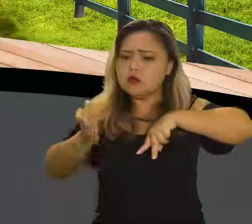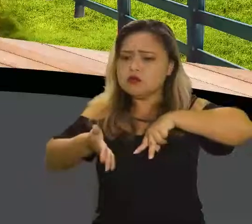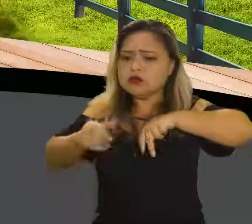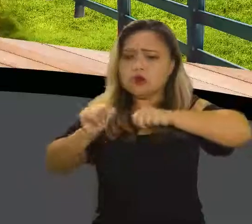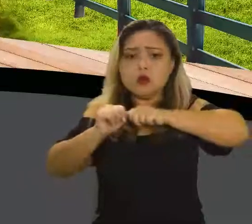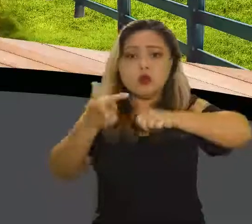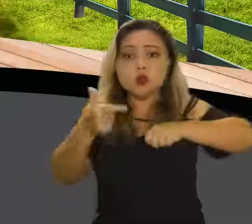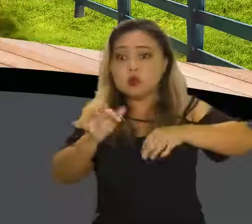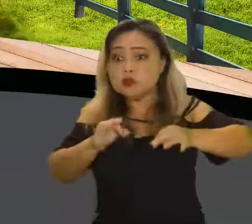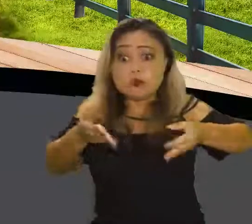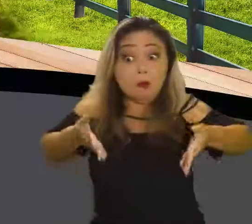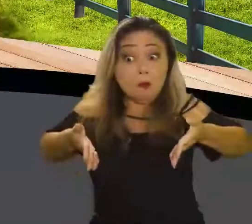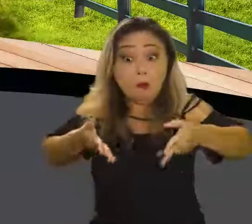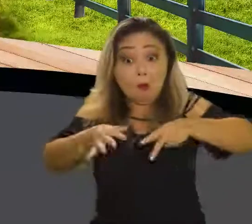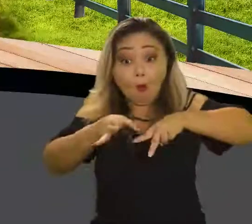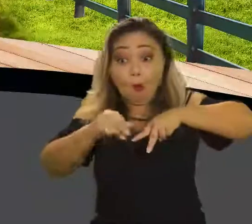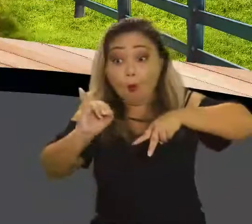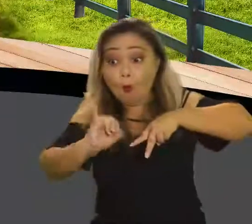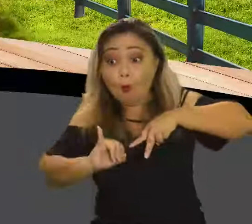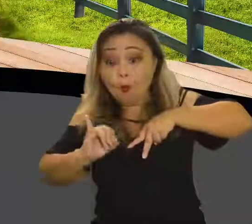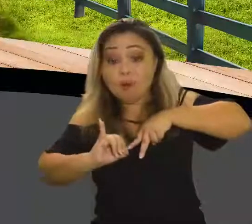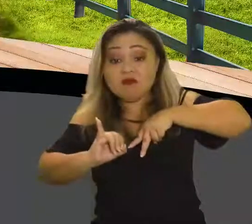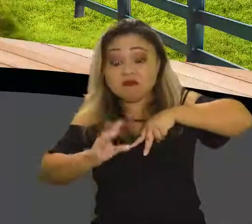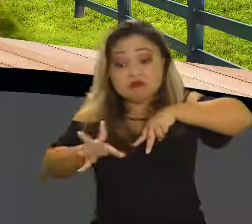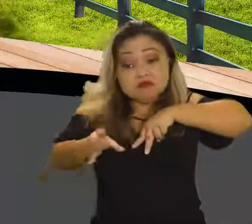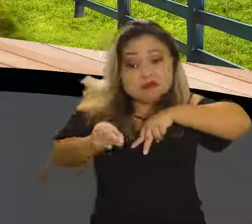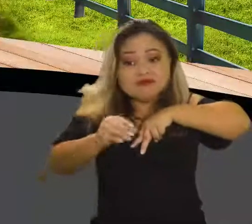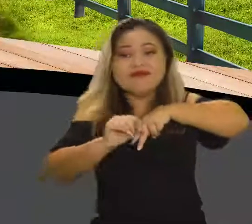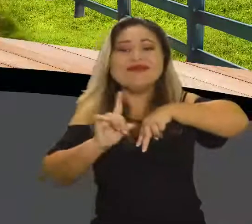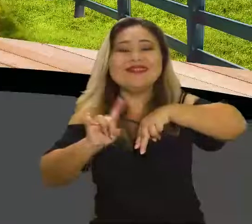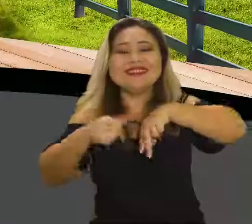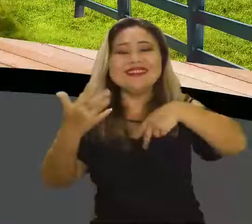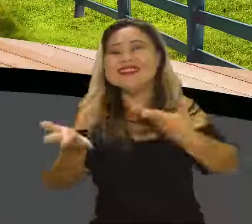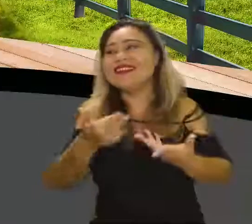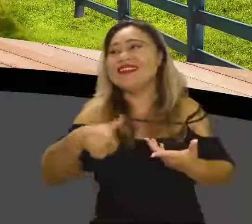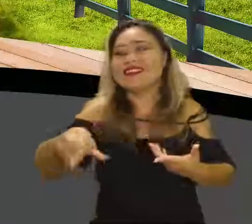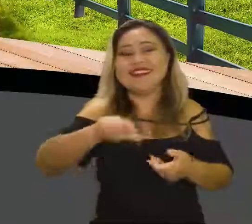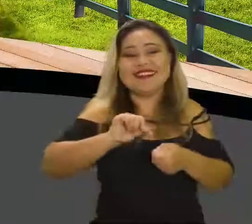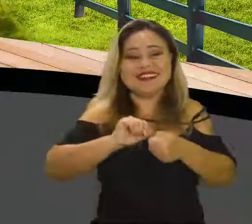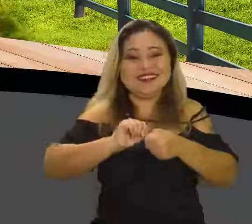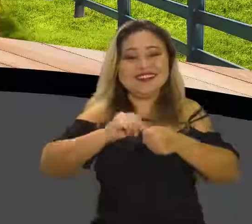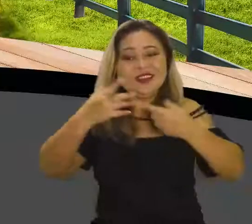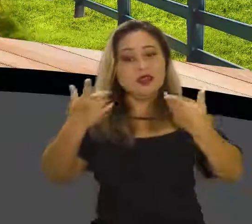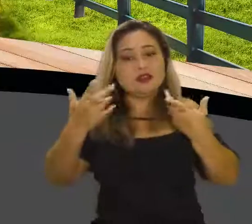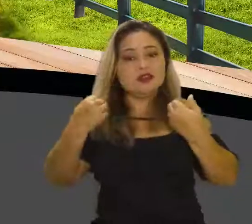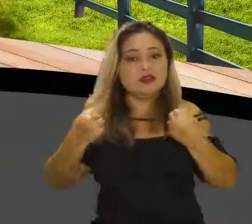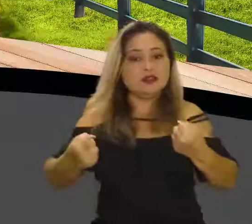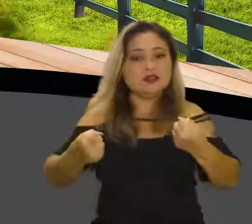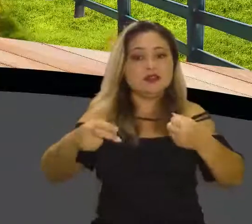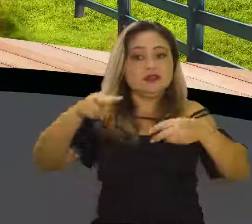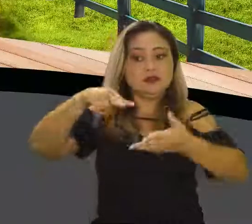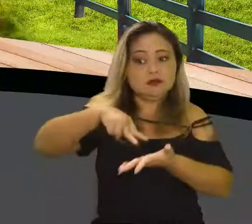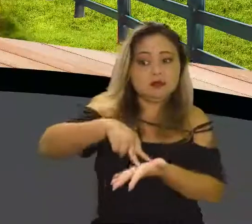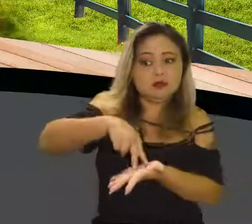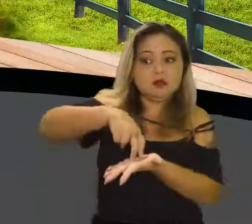não tem. Aí a perna tá sequinha, tem que encher isso aqui. Ei, galera, o tio tá fazendo exercício, ó.